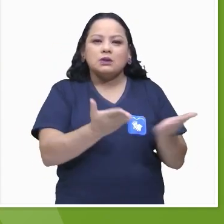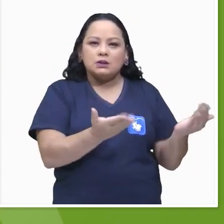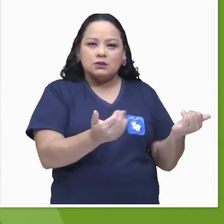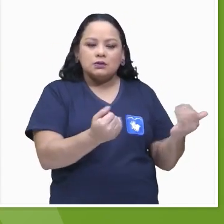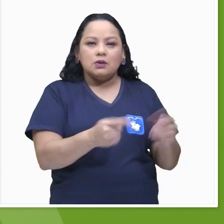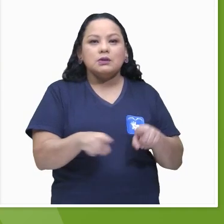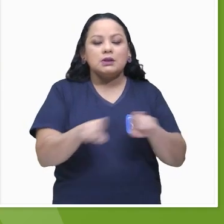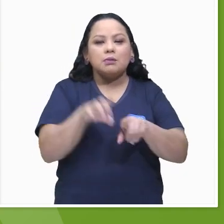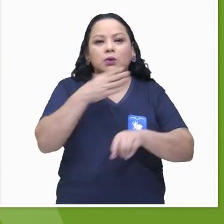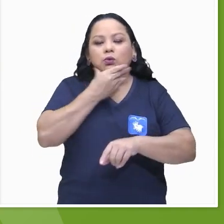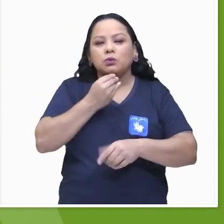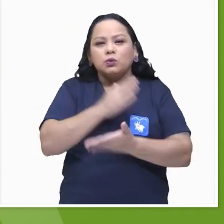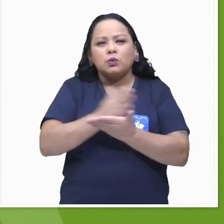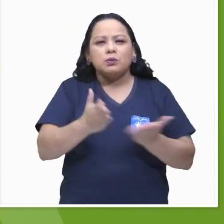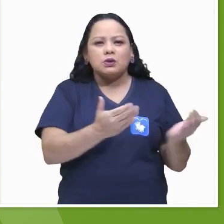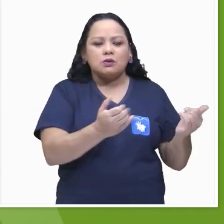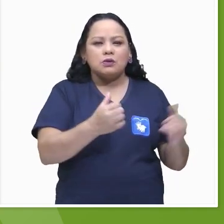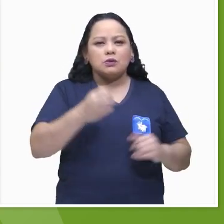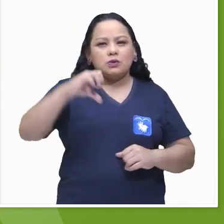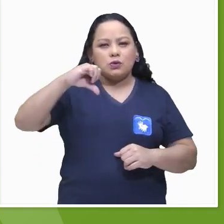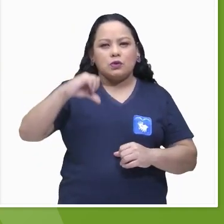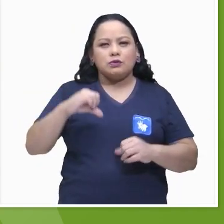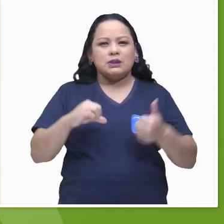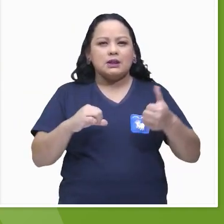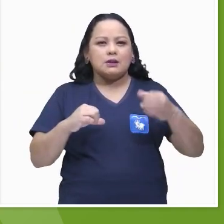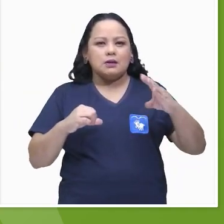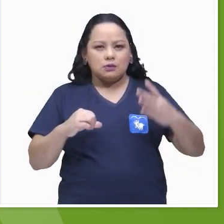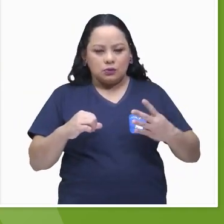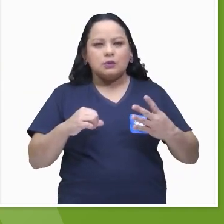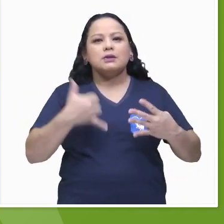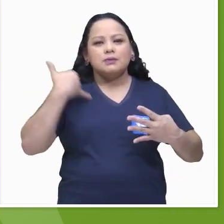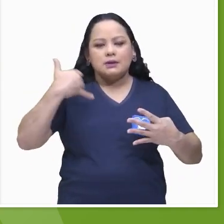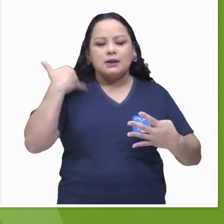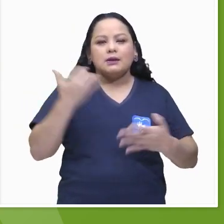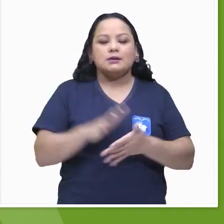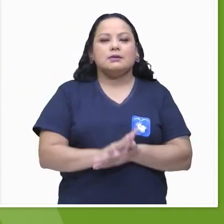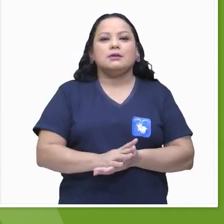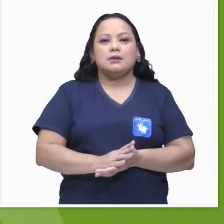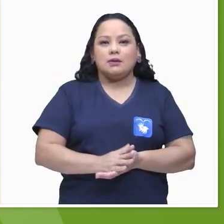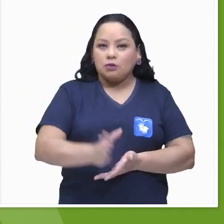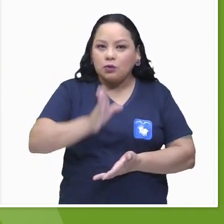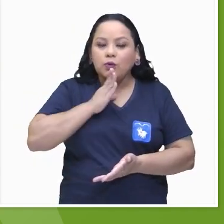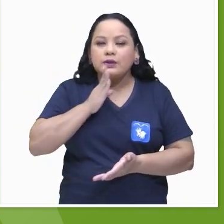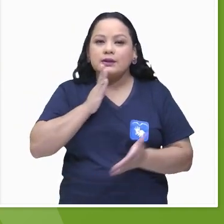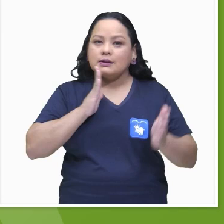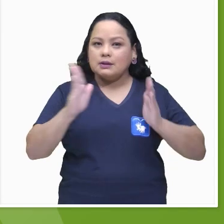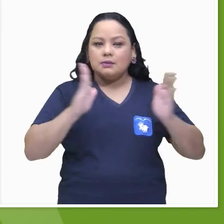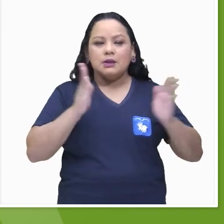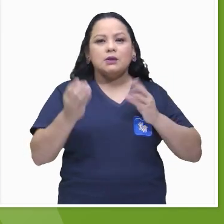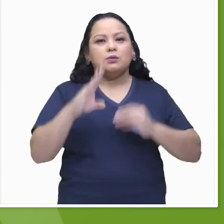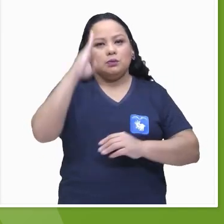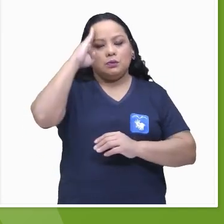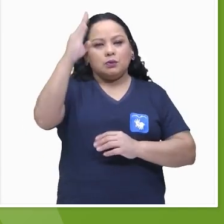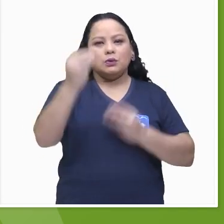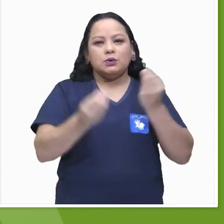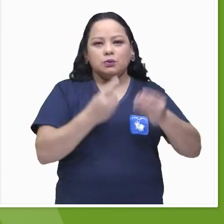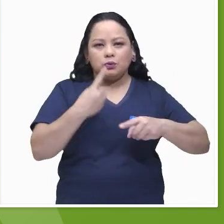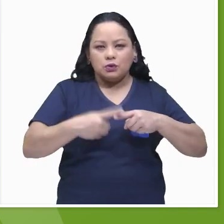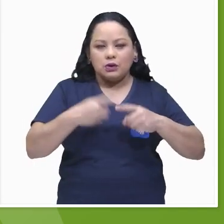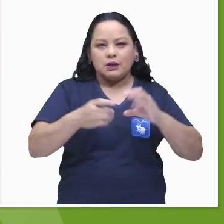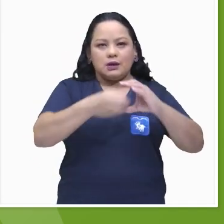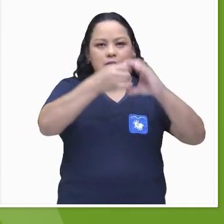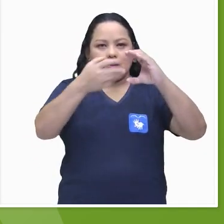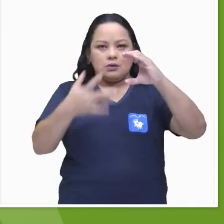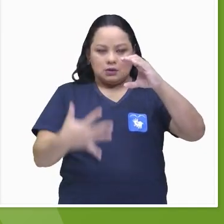nos meninos entre 9 e 14 anos, tá? Então essa fase é marcada principalmente por conta dos